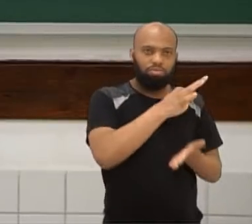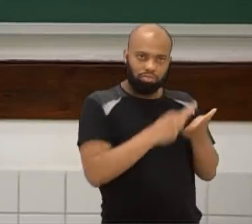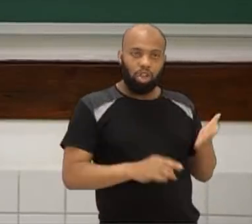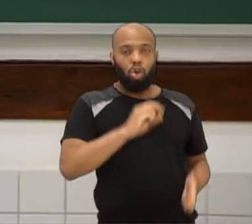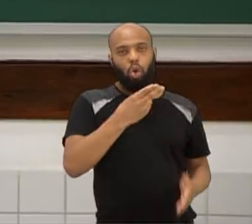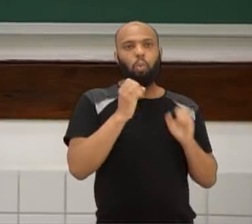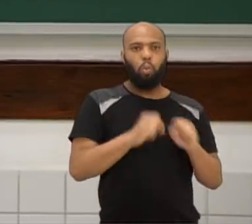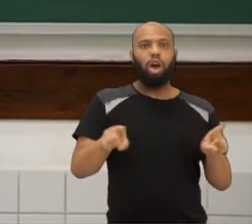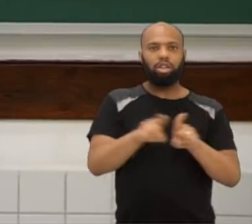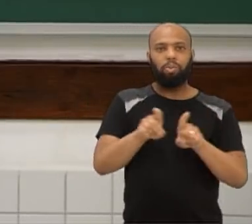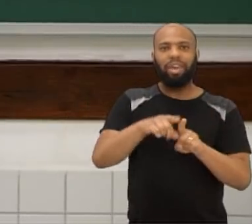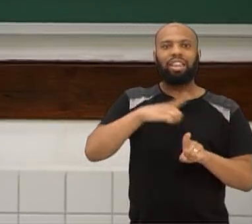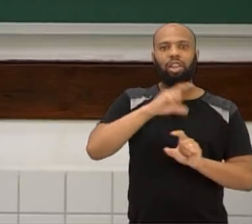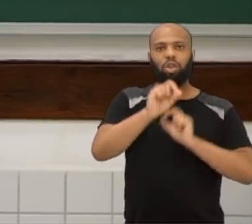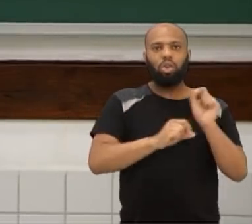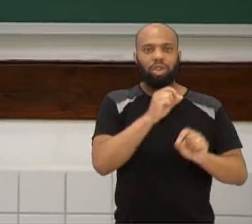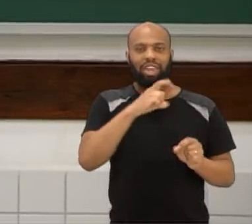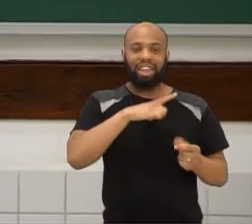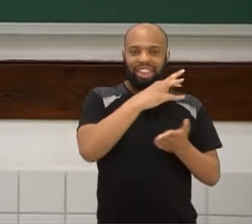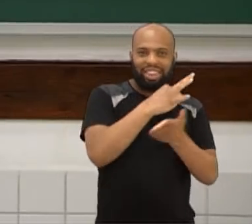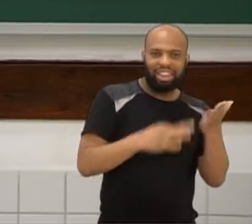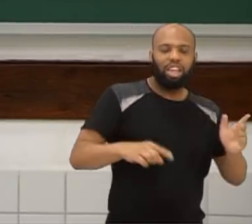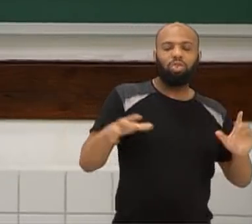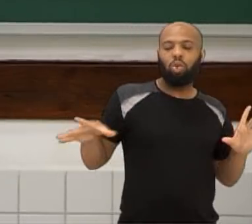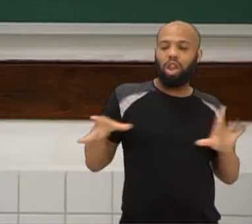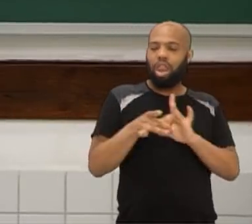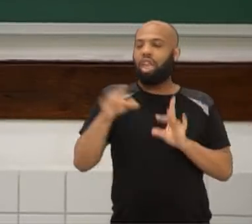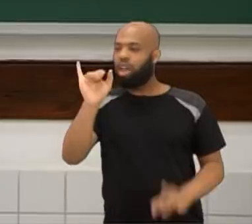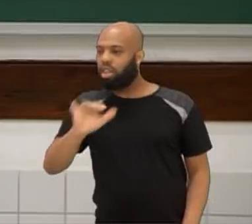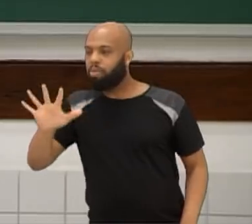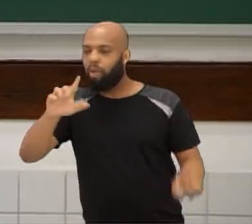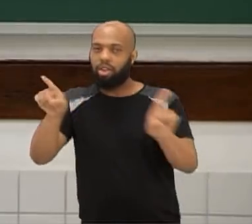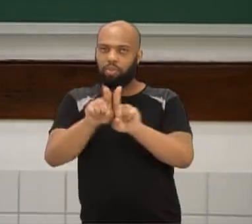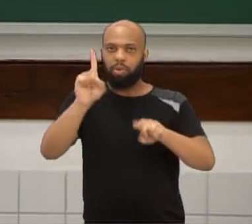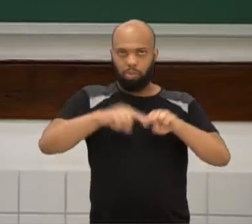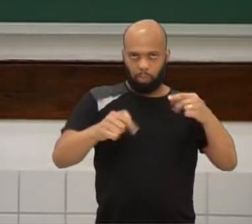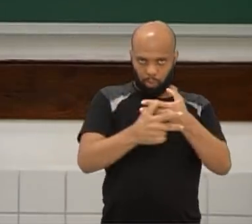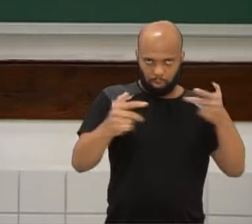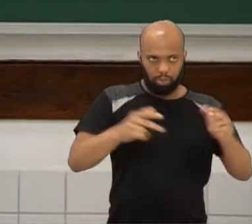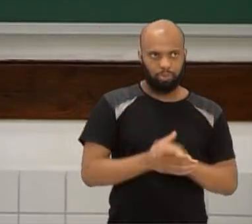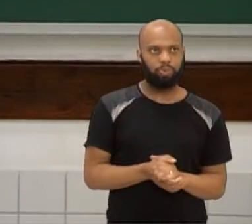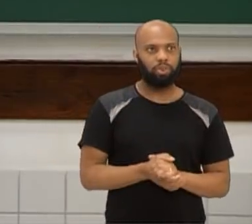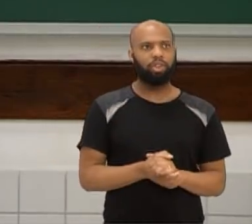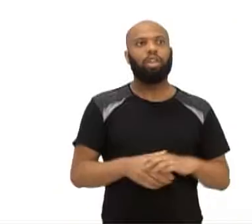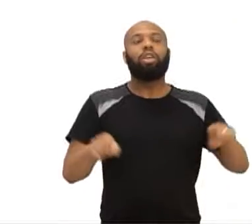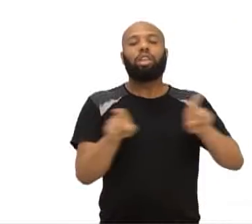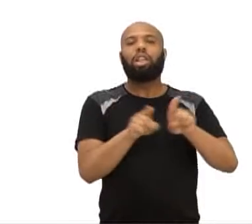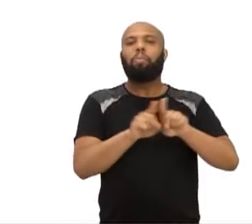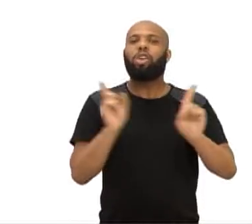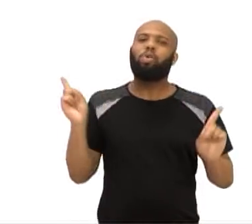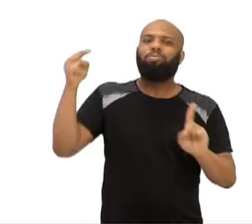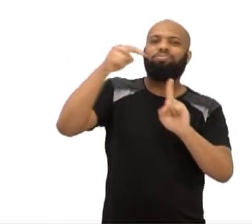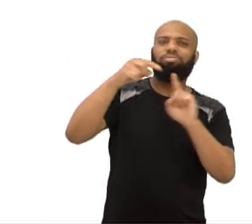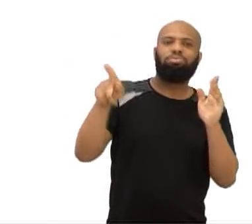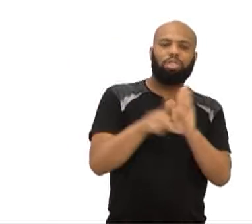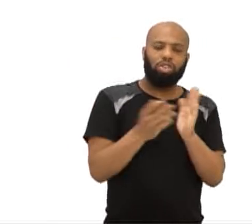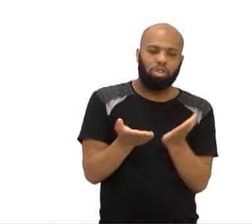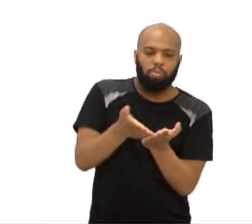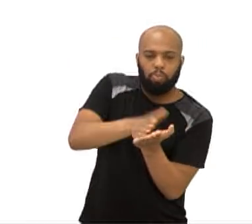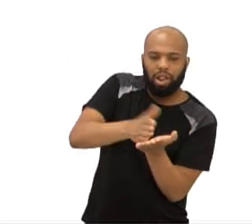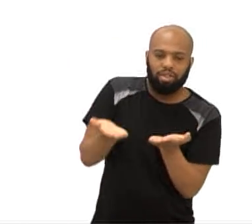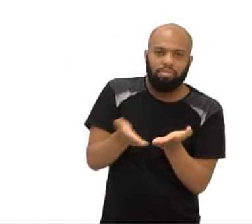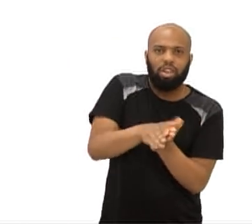ali o texto verbal e a imagem do produto, por exemplo. A intencionalidade de um panfleto